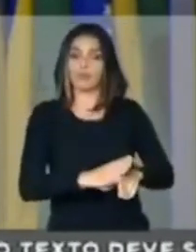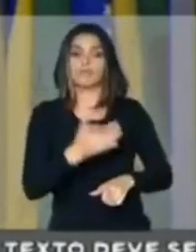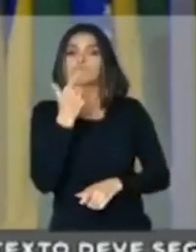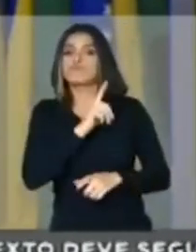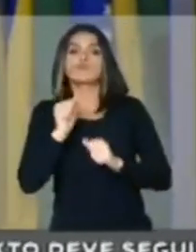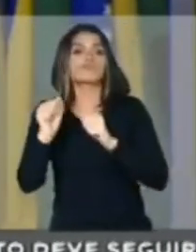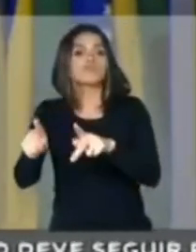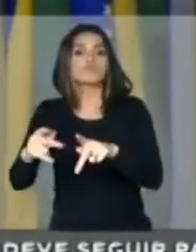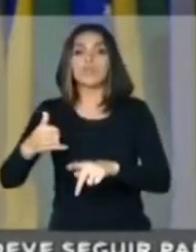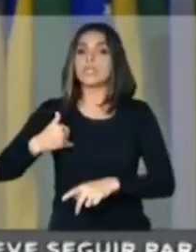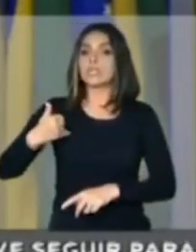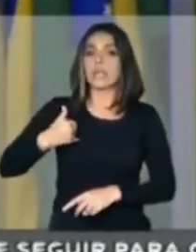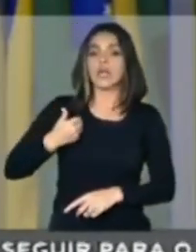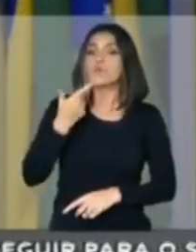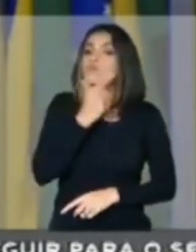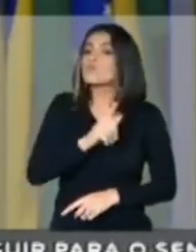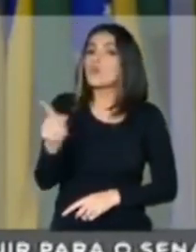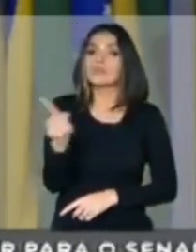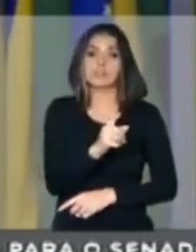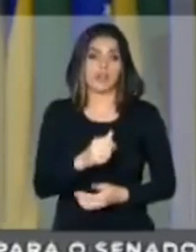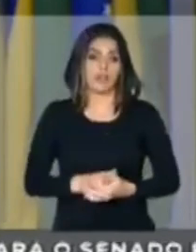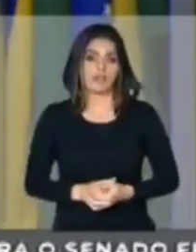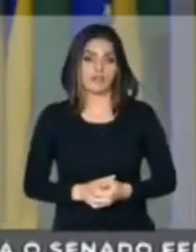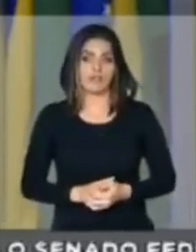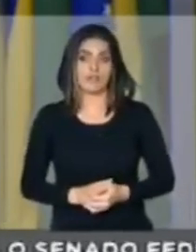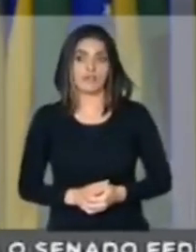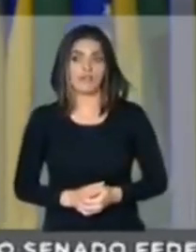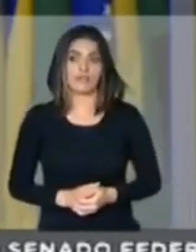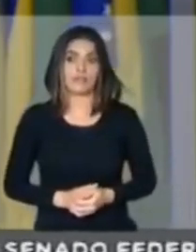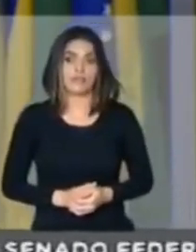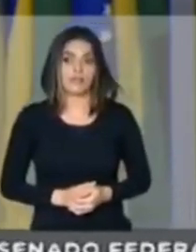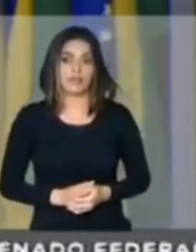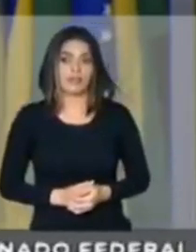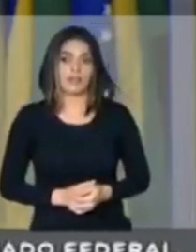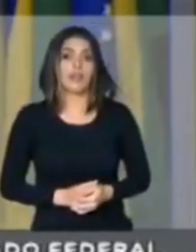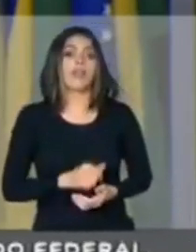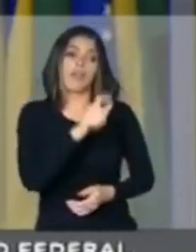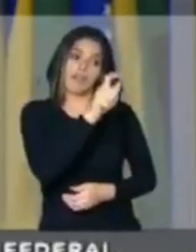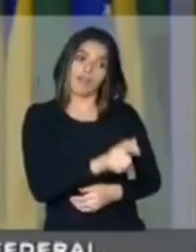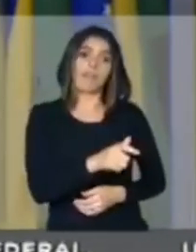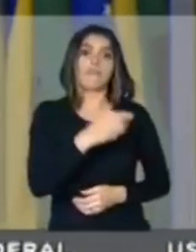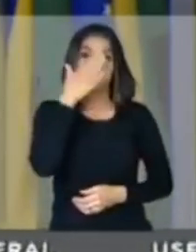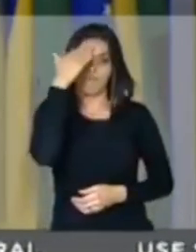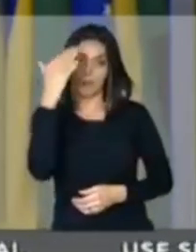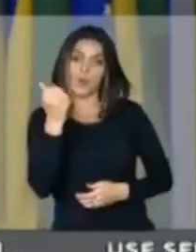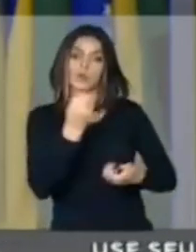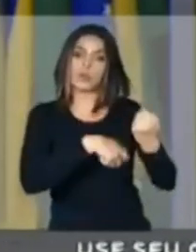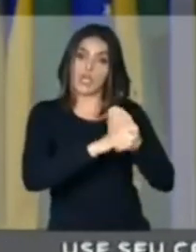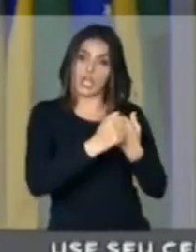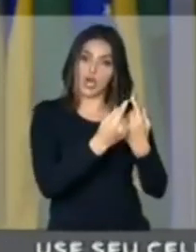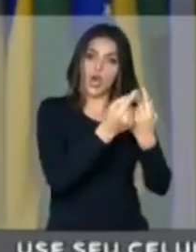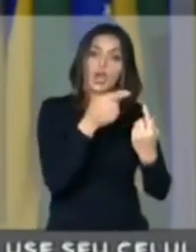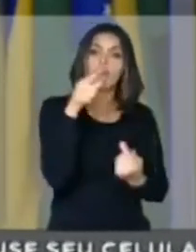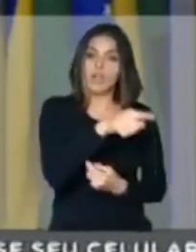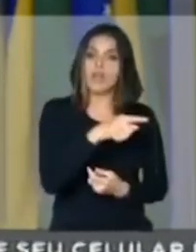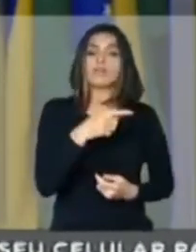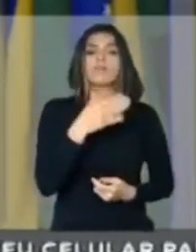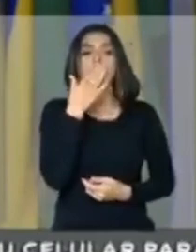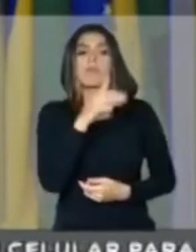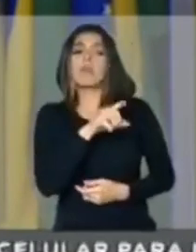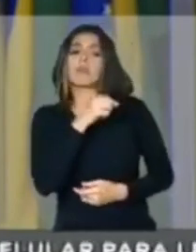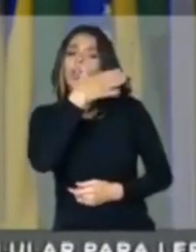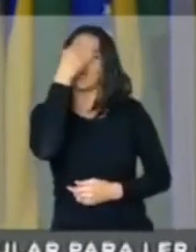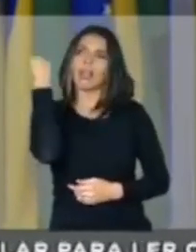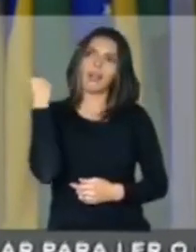por idade, como dito pelo próprio economista socialista. E o economista esquece ou prefere